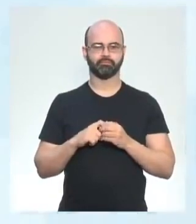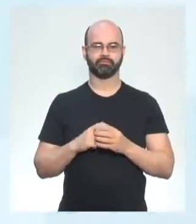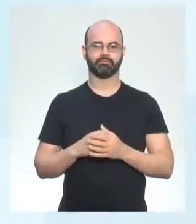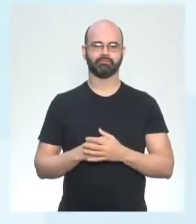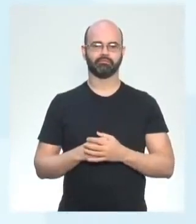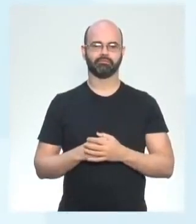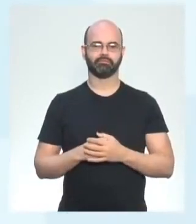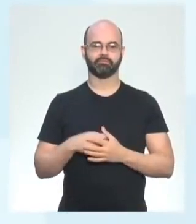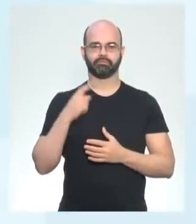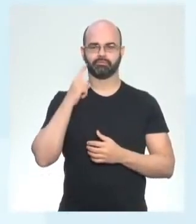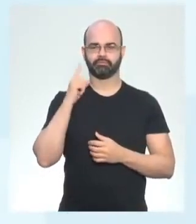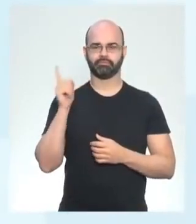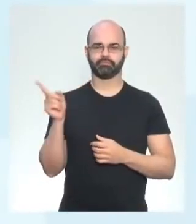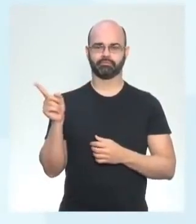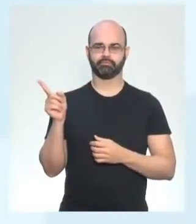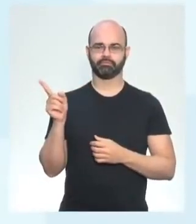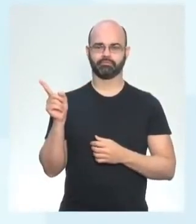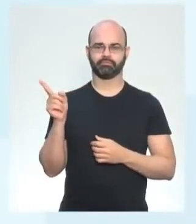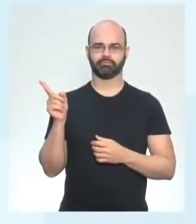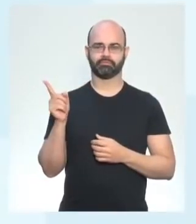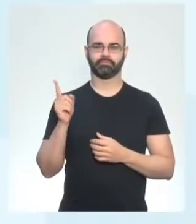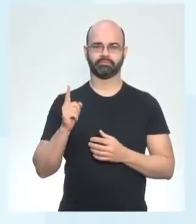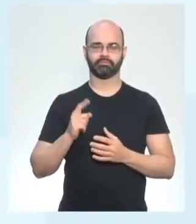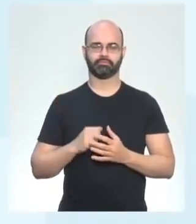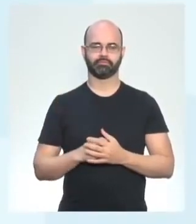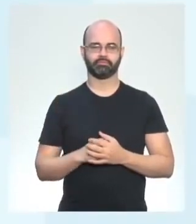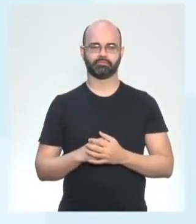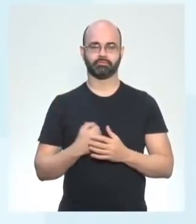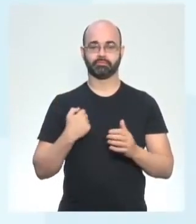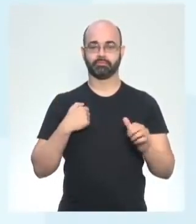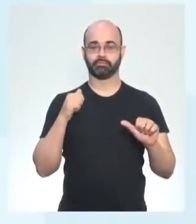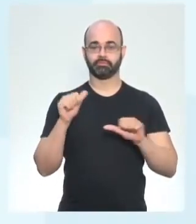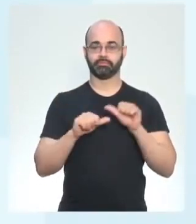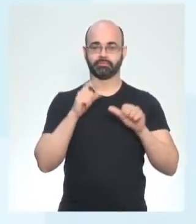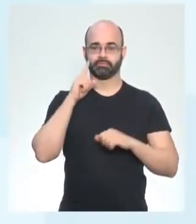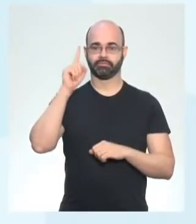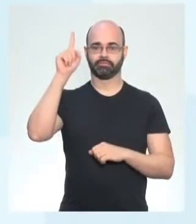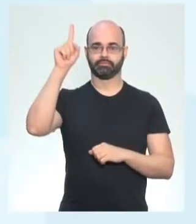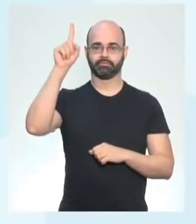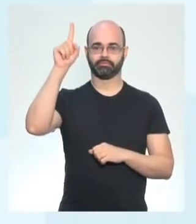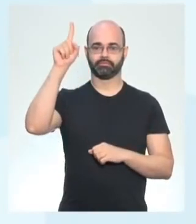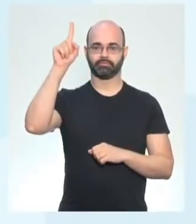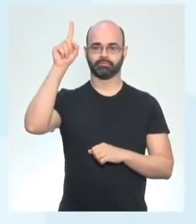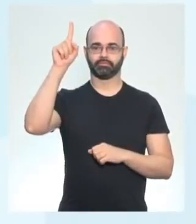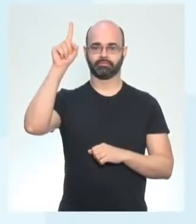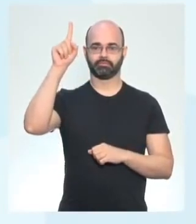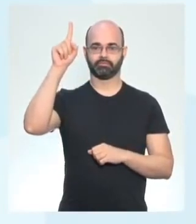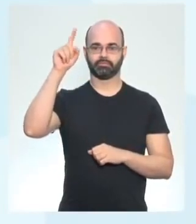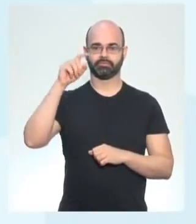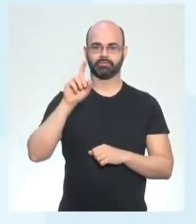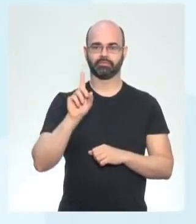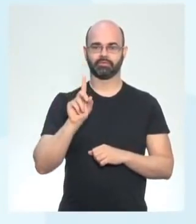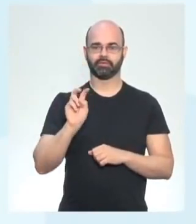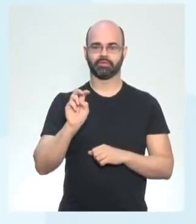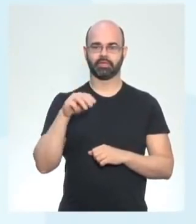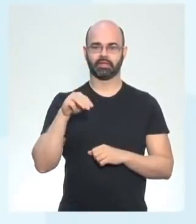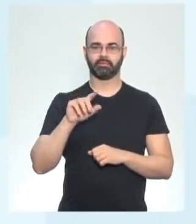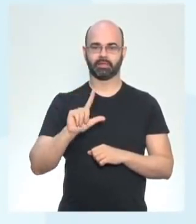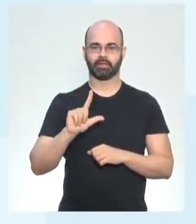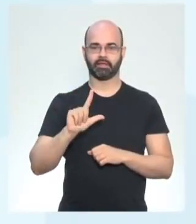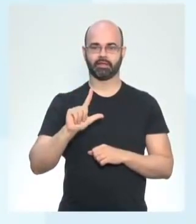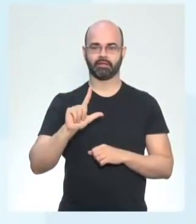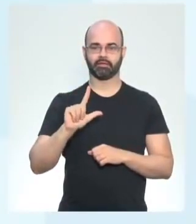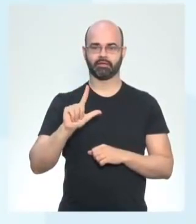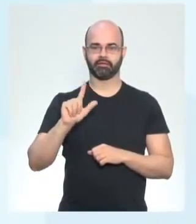verdade. Pode pôr na telinha, eu que mudei, tá? Ó, tá vendo esses 15 ml, né? Que tá